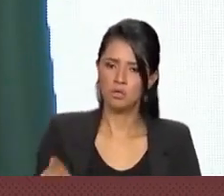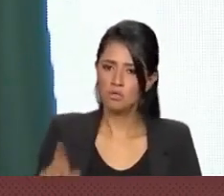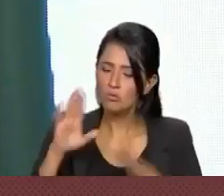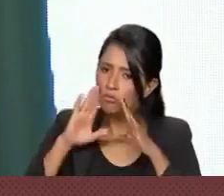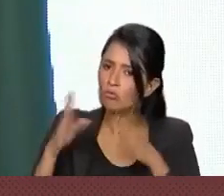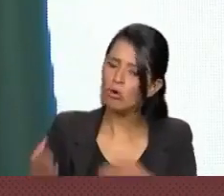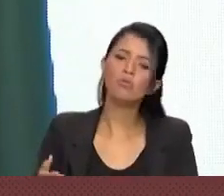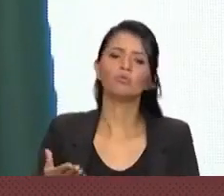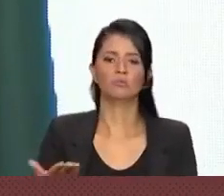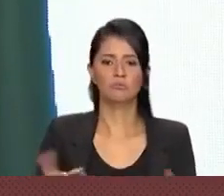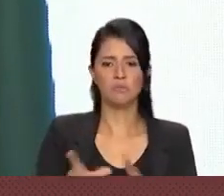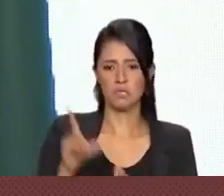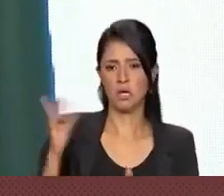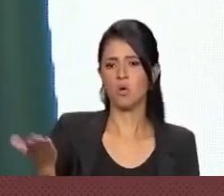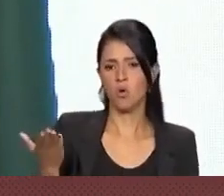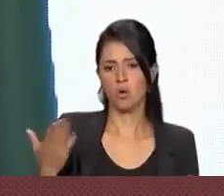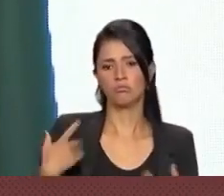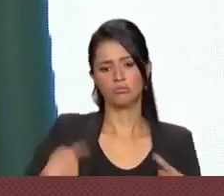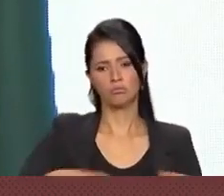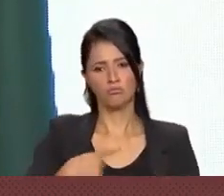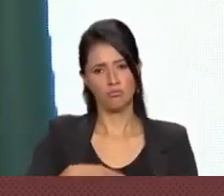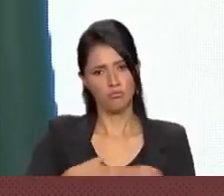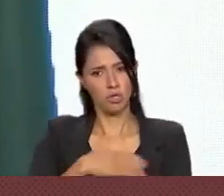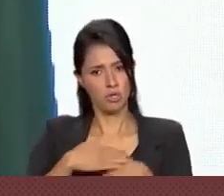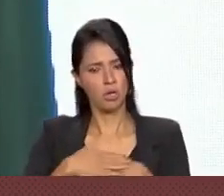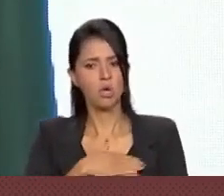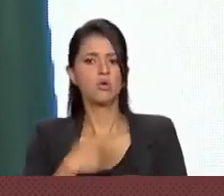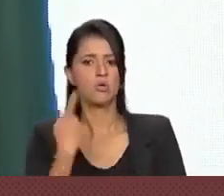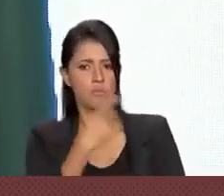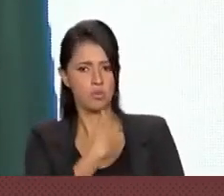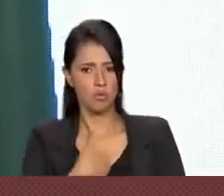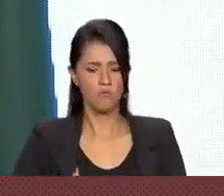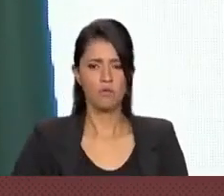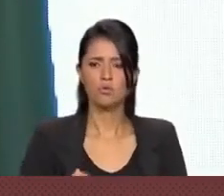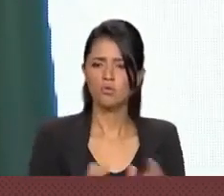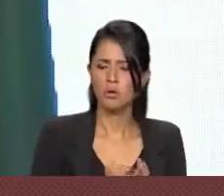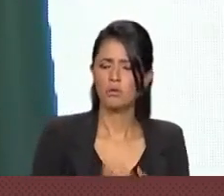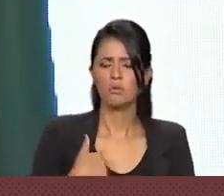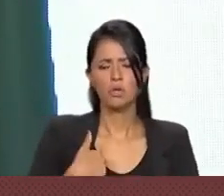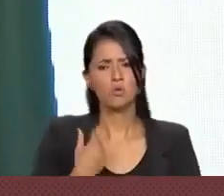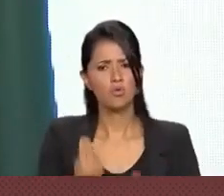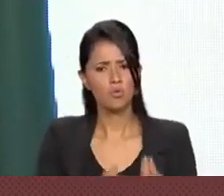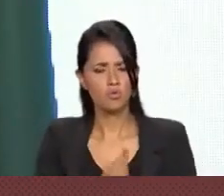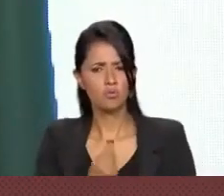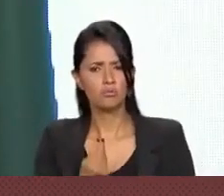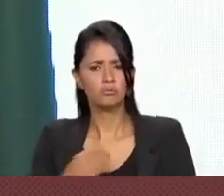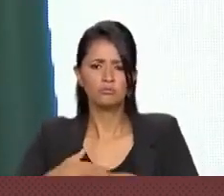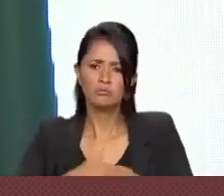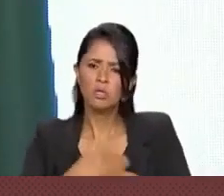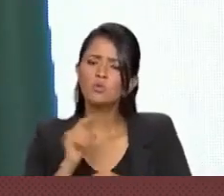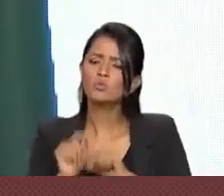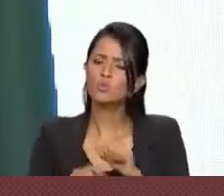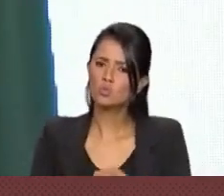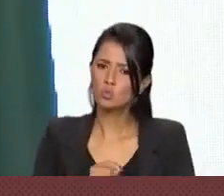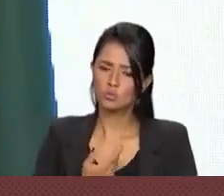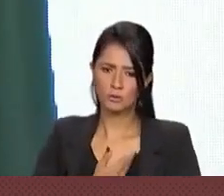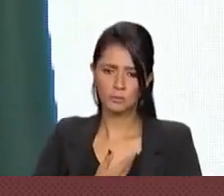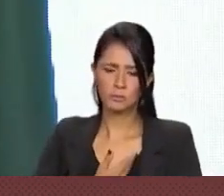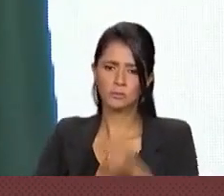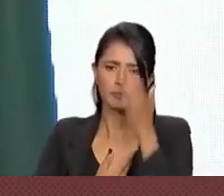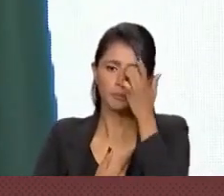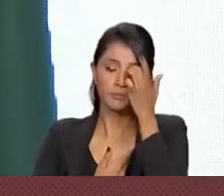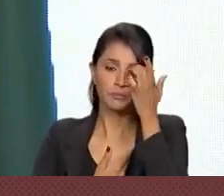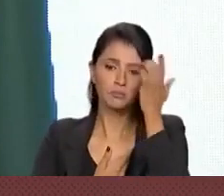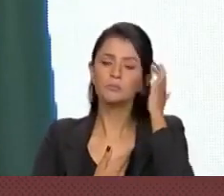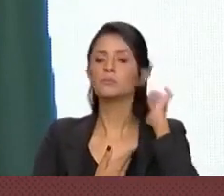dias, discutindo um pouco com os companheiros do governo, eu estava dizendo, companheira,